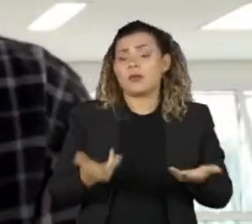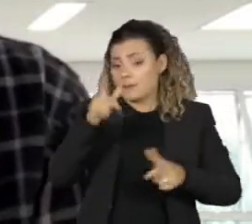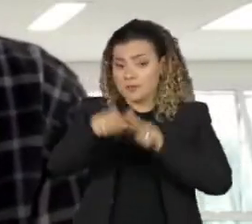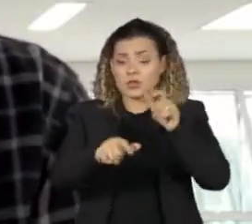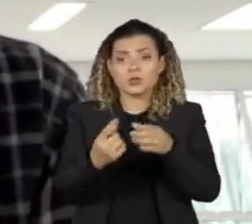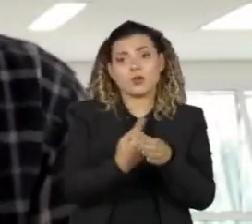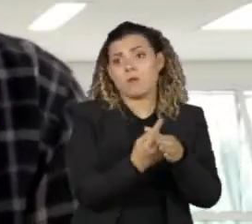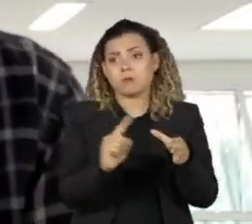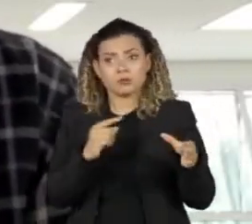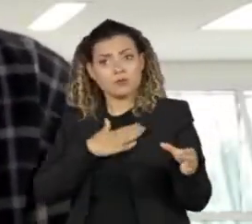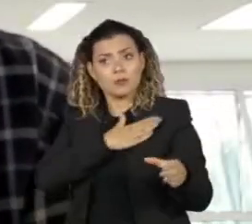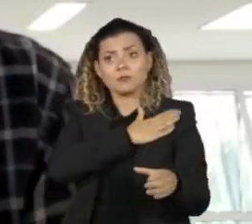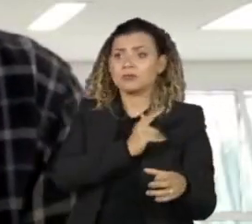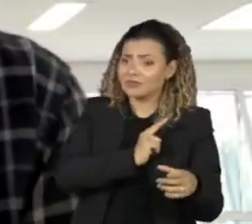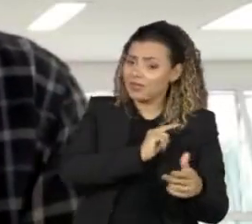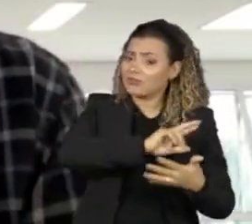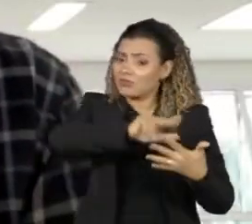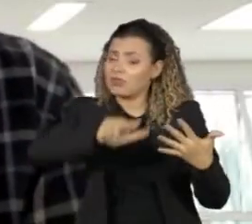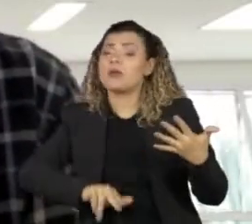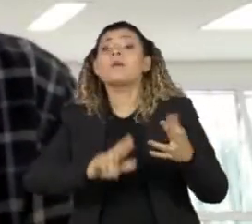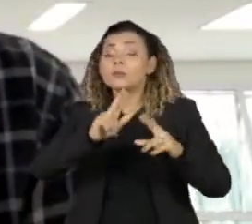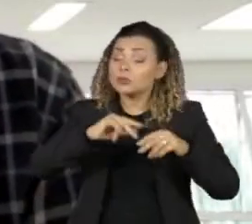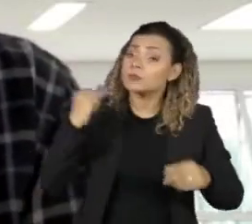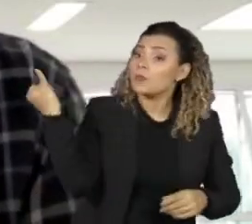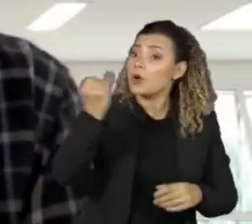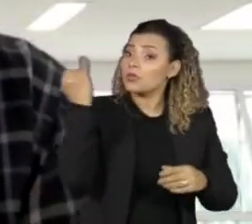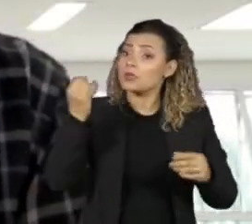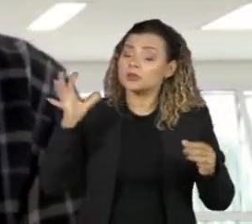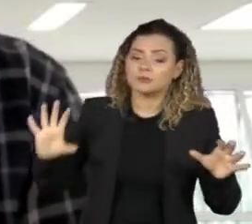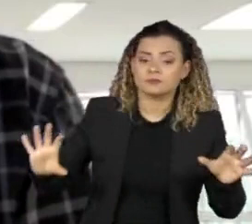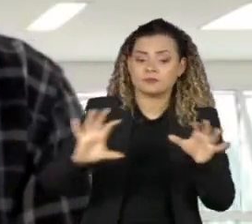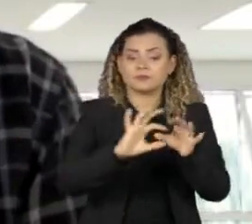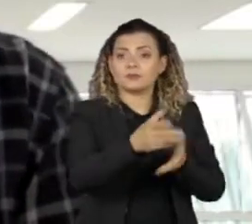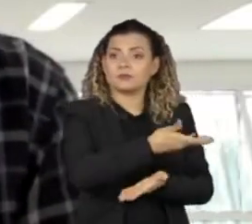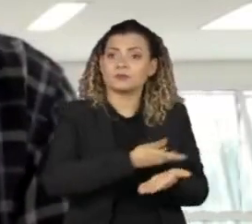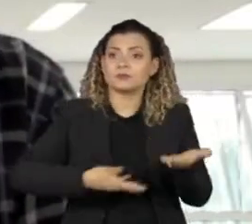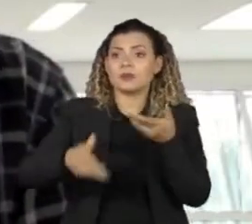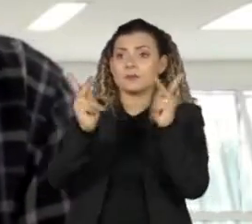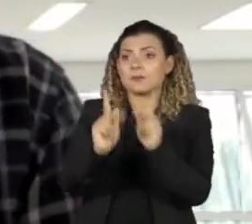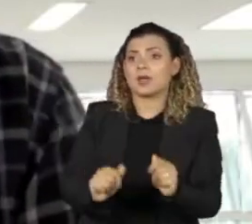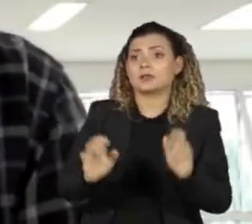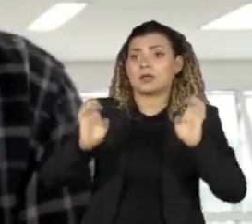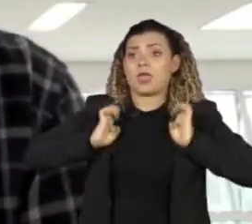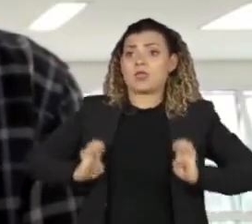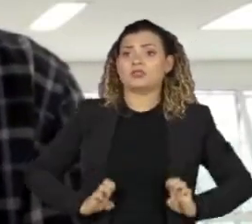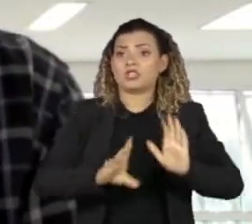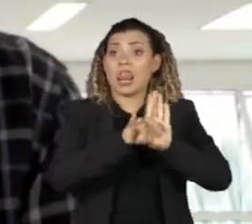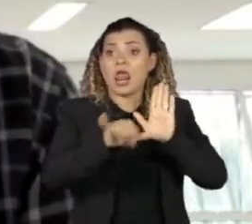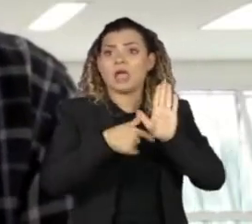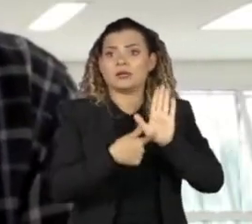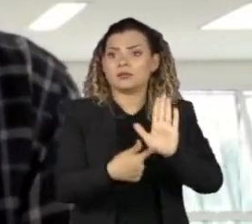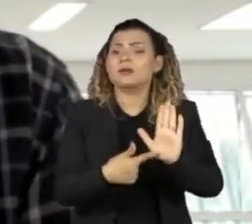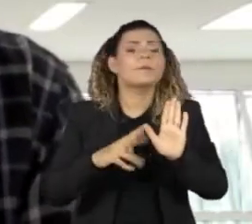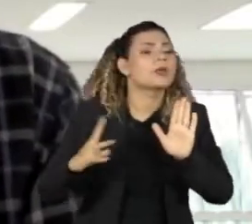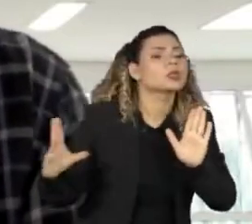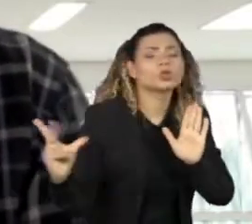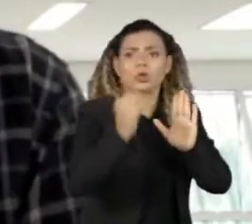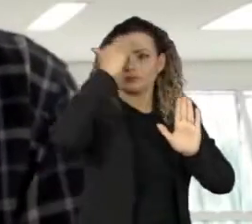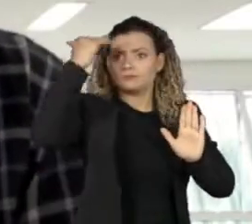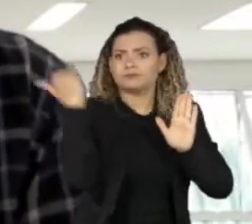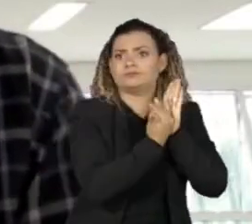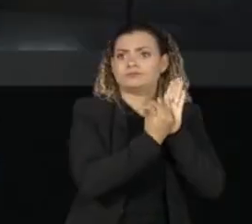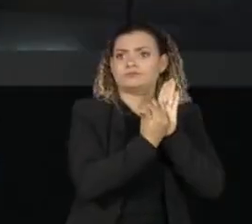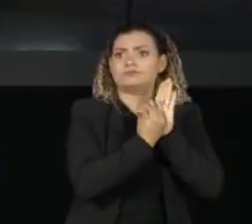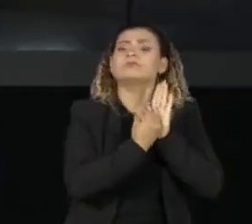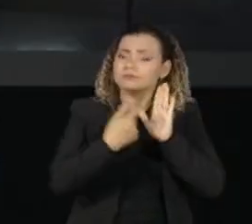menos instruídas, e é fundamental a gente pensar que a lei e a ética ela existe para todos e que é fundamental haver um